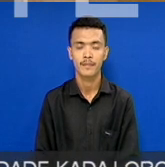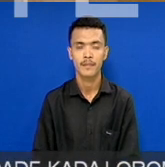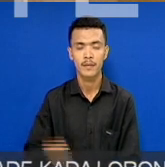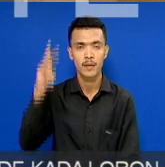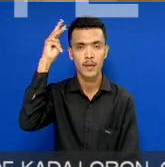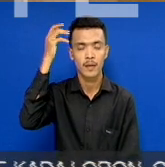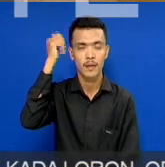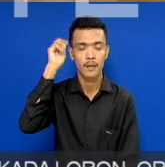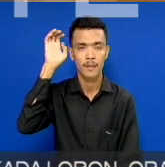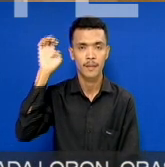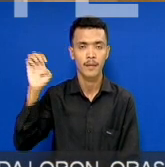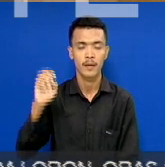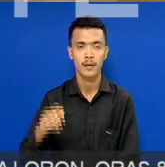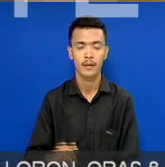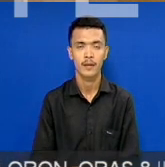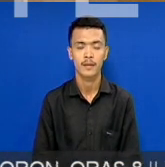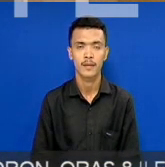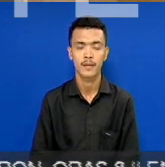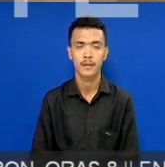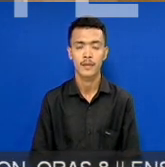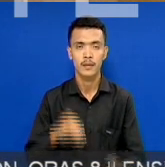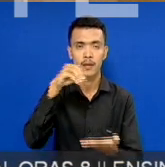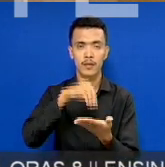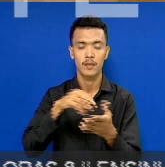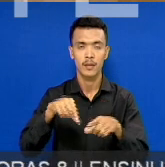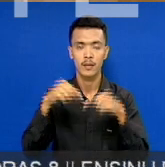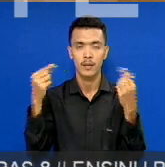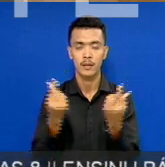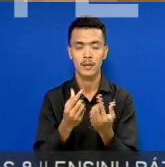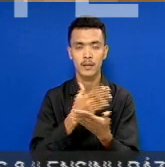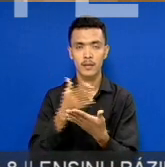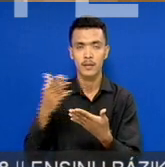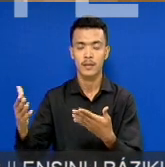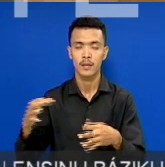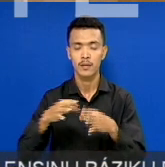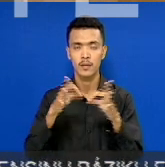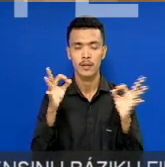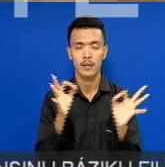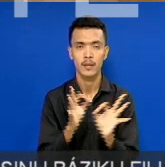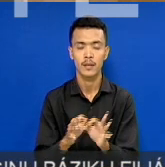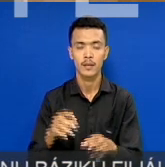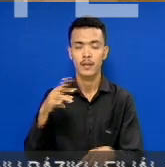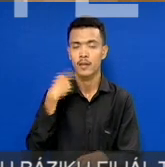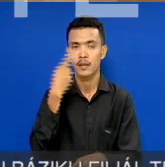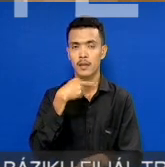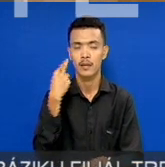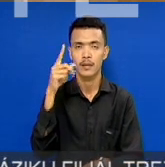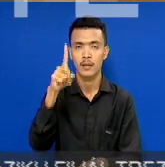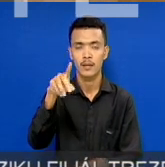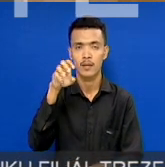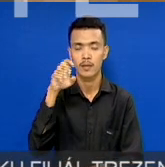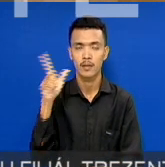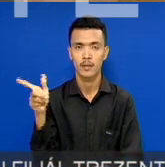Ministério Agricultura, Pecuária e Pesca no Floresta destaca um equipamento pesado, roda reativa, natar hectares atucida